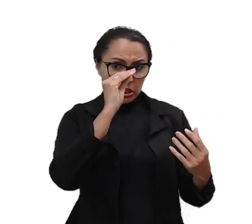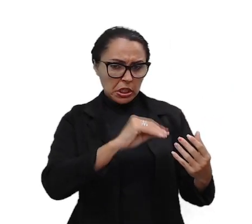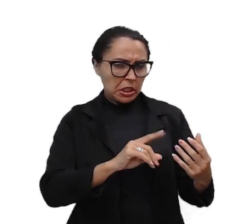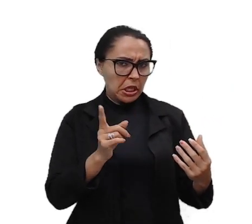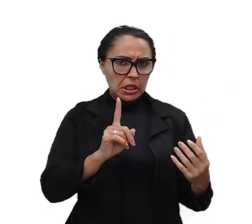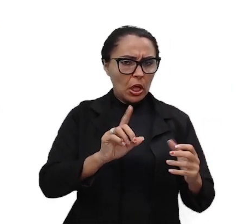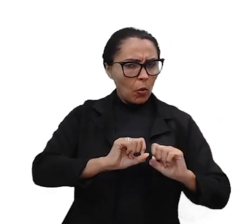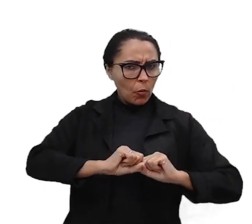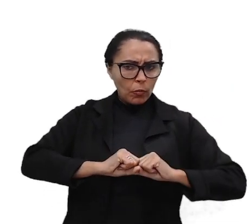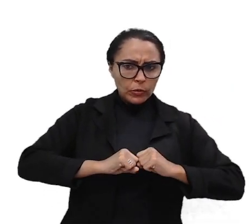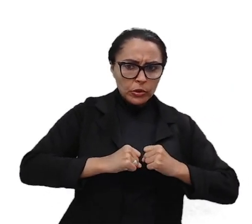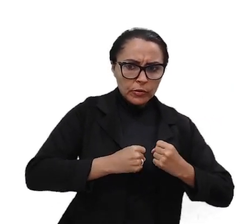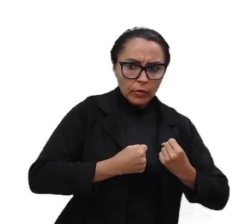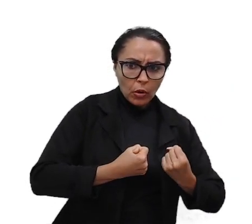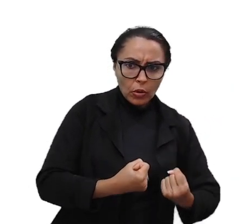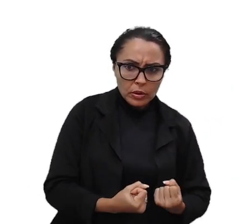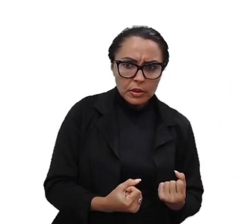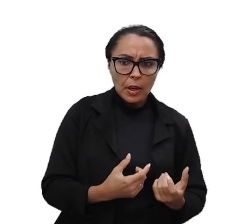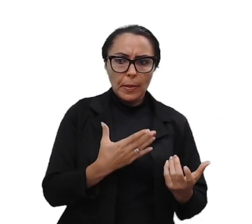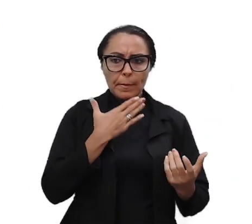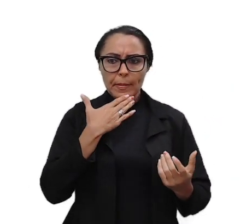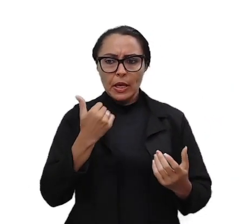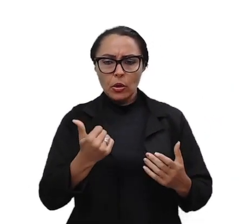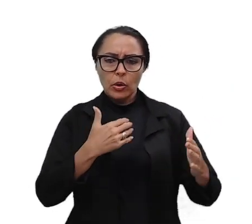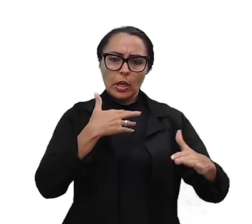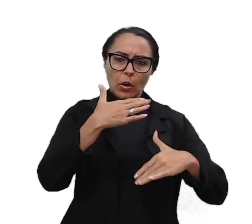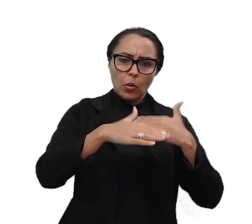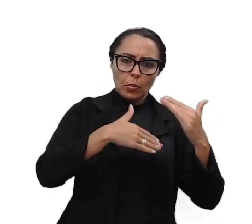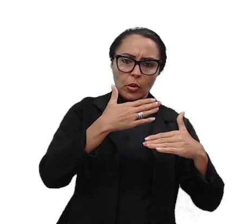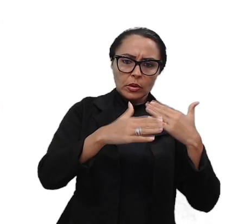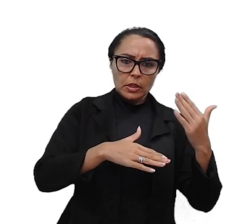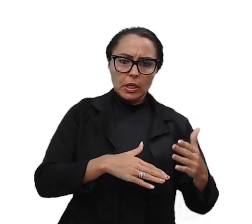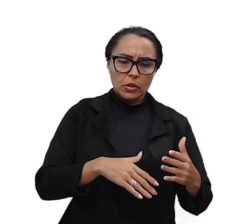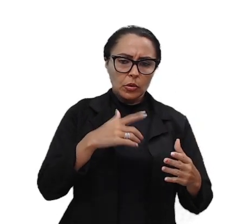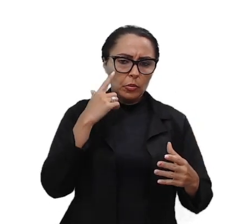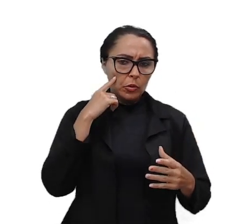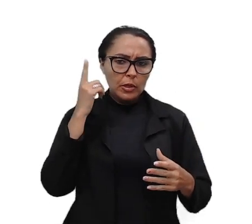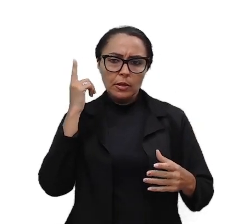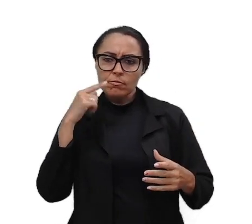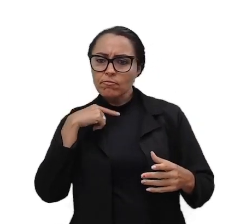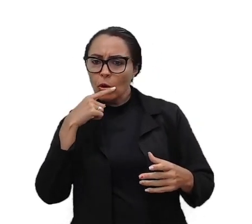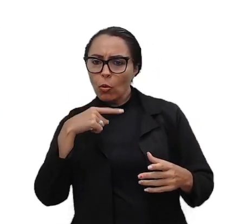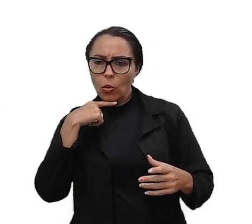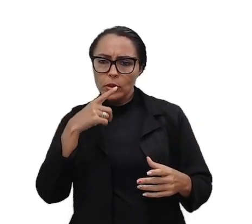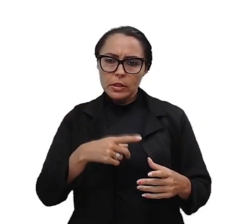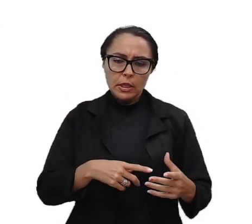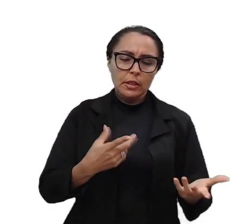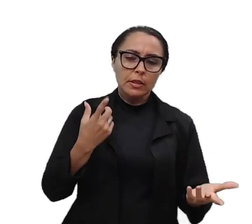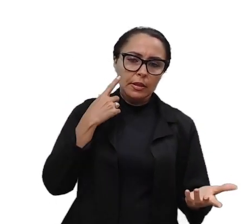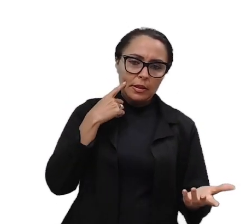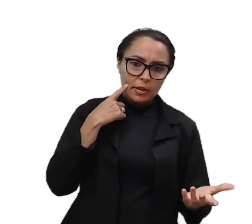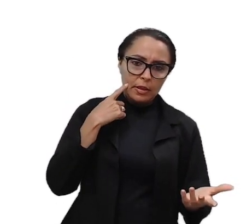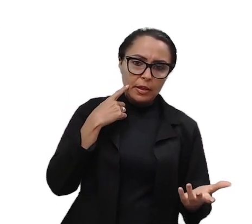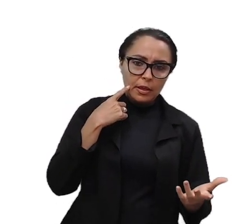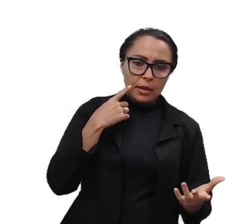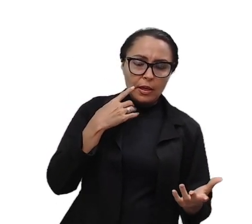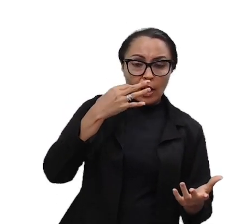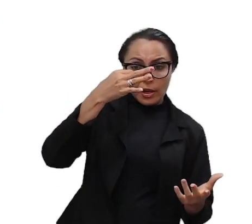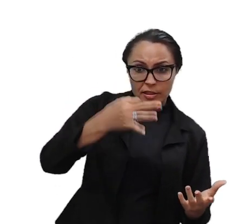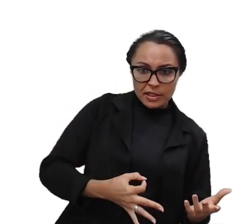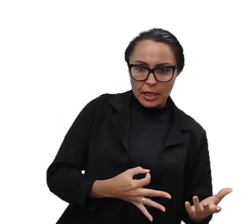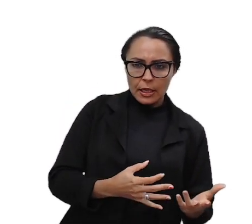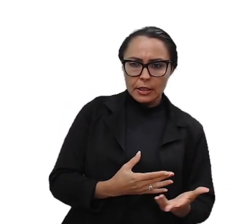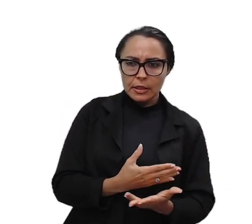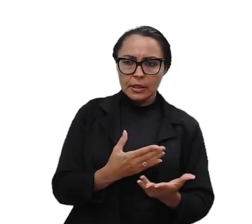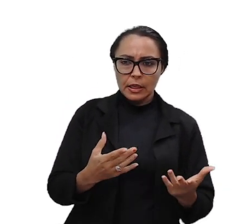ou não se esforçar o suficiente para melhorar os processos de previsão por não conseguir acertar essas previsões, quando em operações